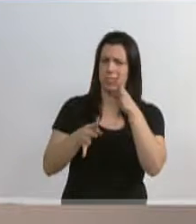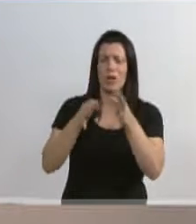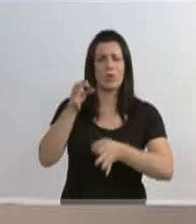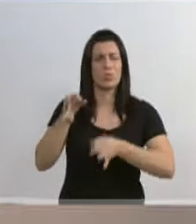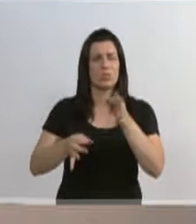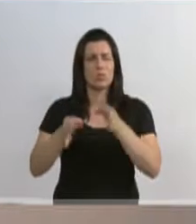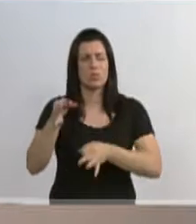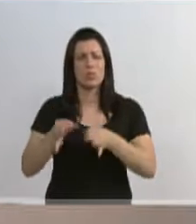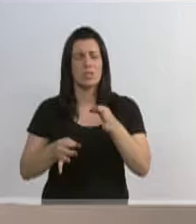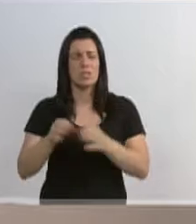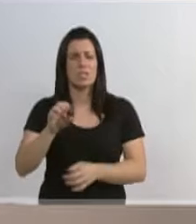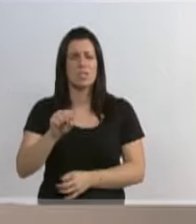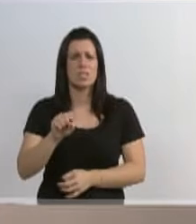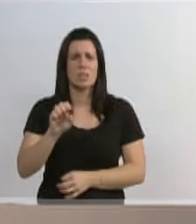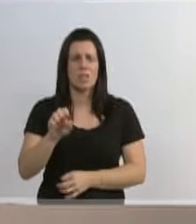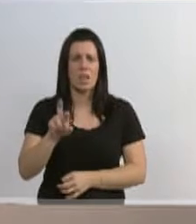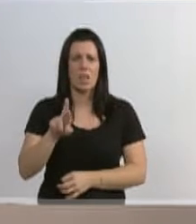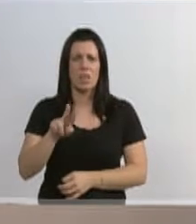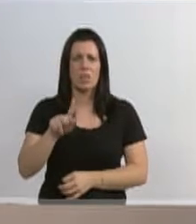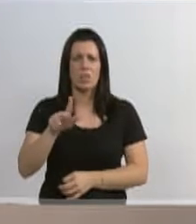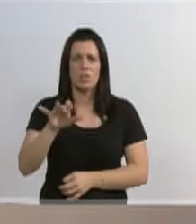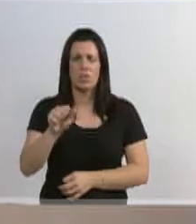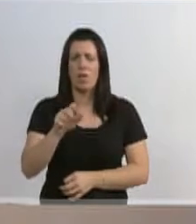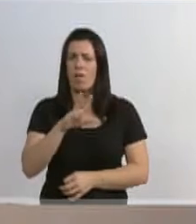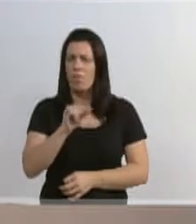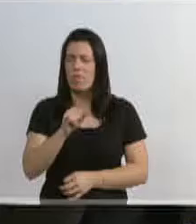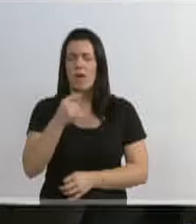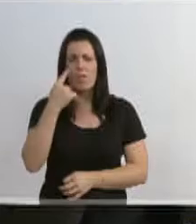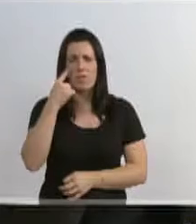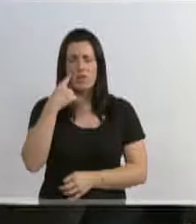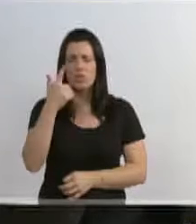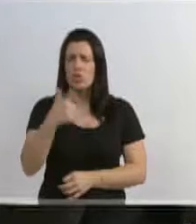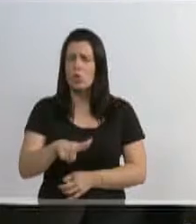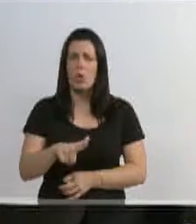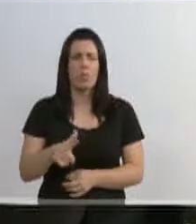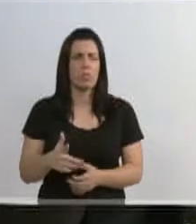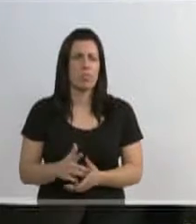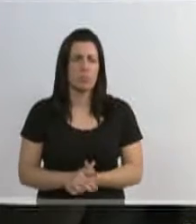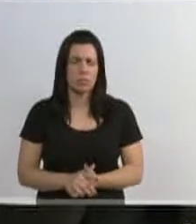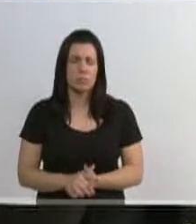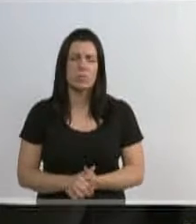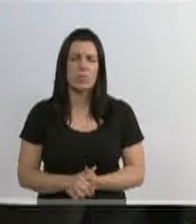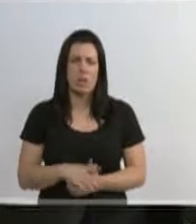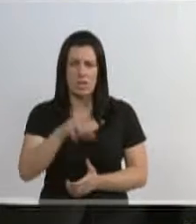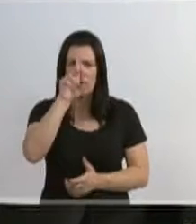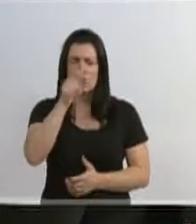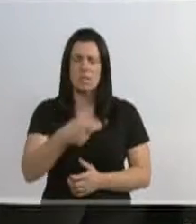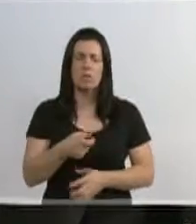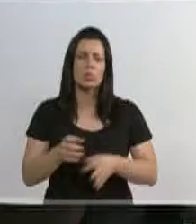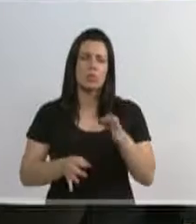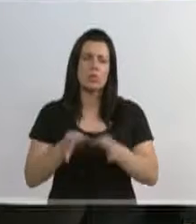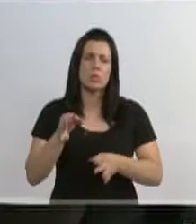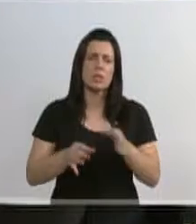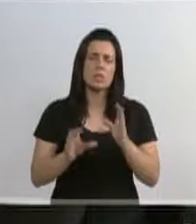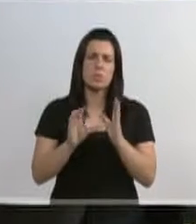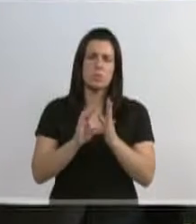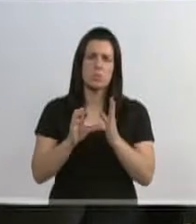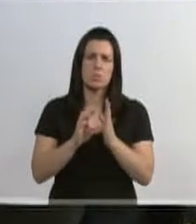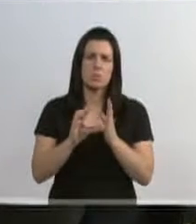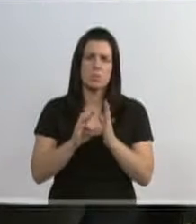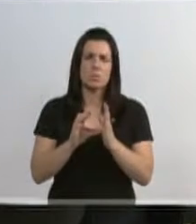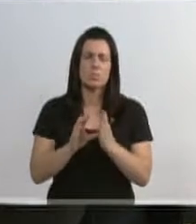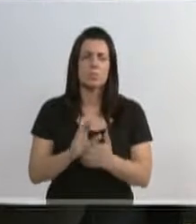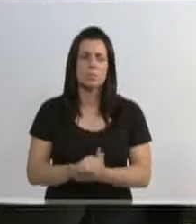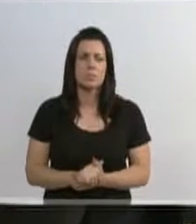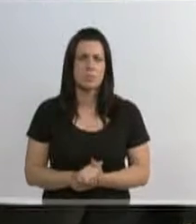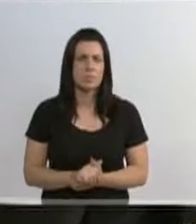que afirmaram que vão recorrer da decisão. Em discussão? Vereador Caminha. Pode.